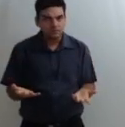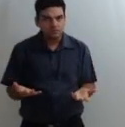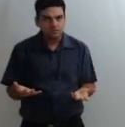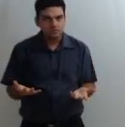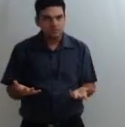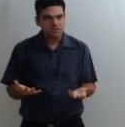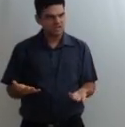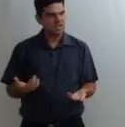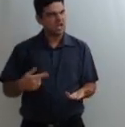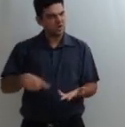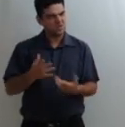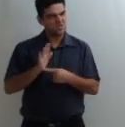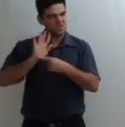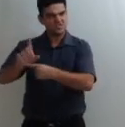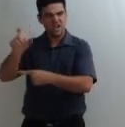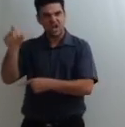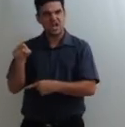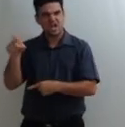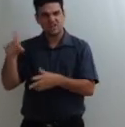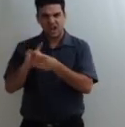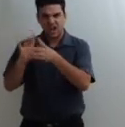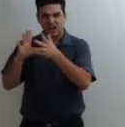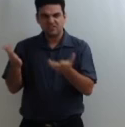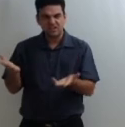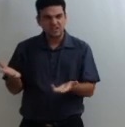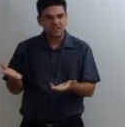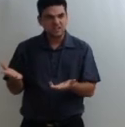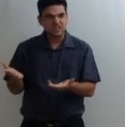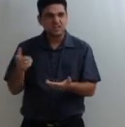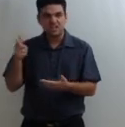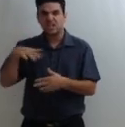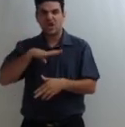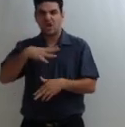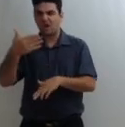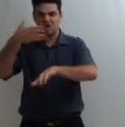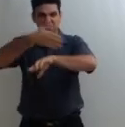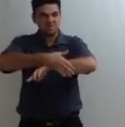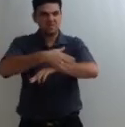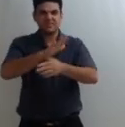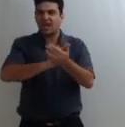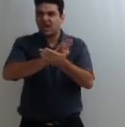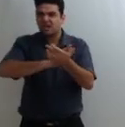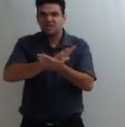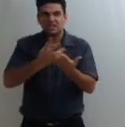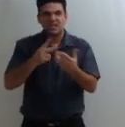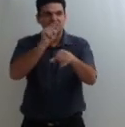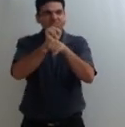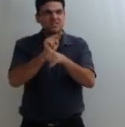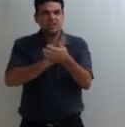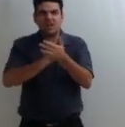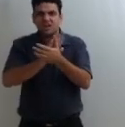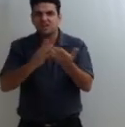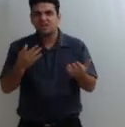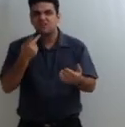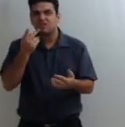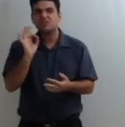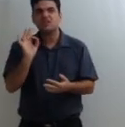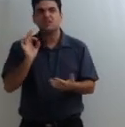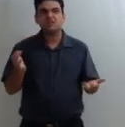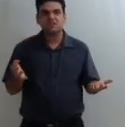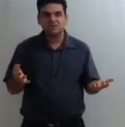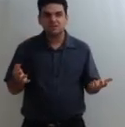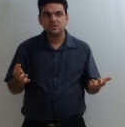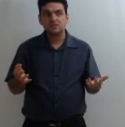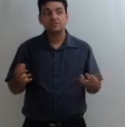réu com... que nem compareceu, nem justificou, nem se defendeu, e acabou de negar um